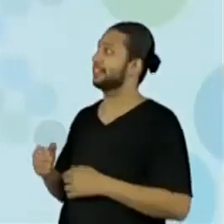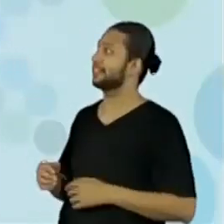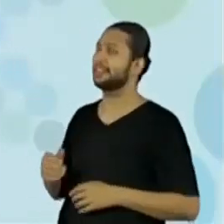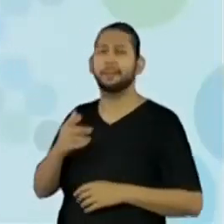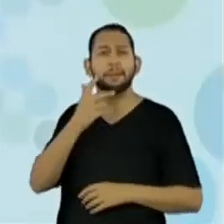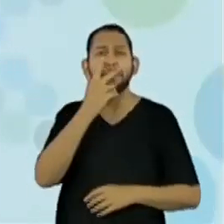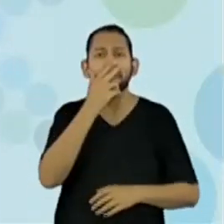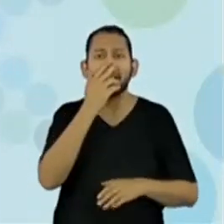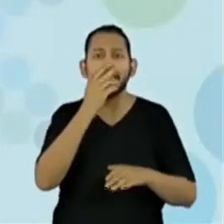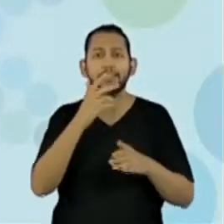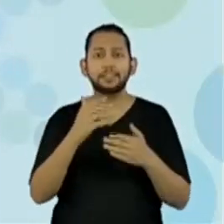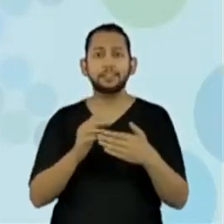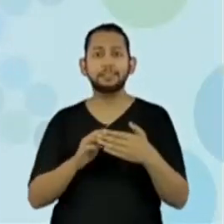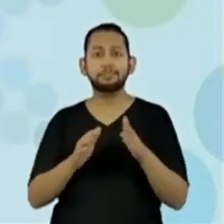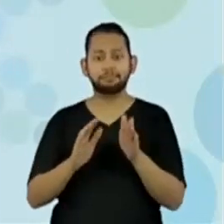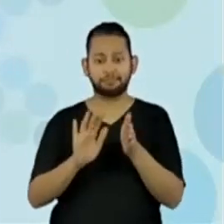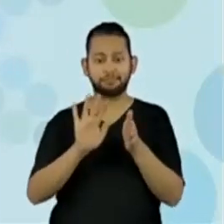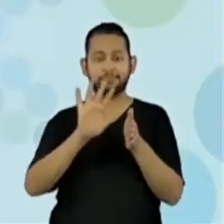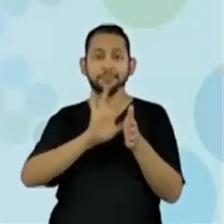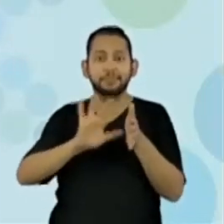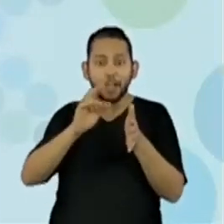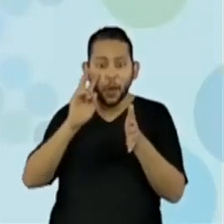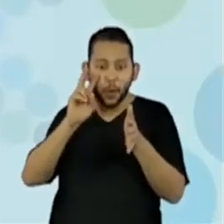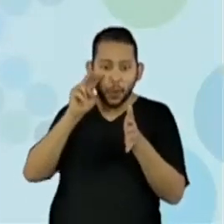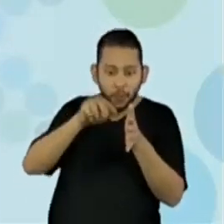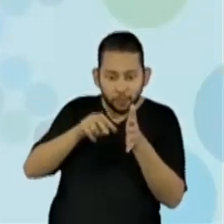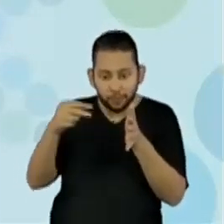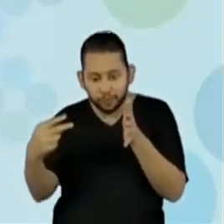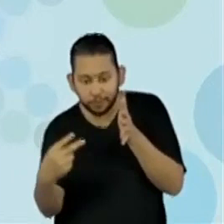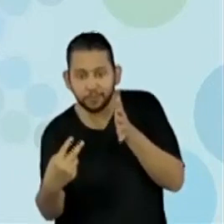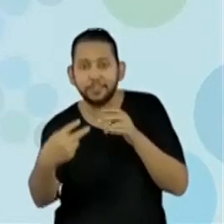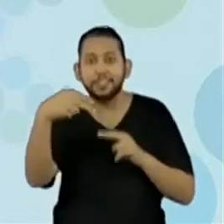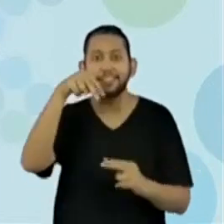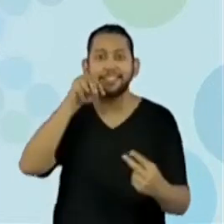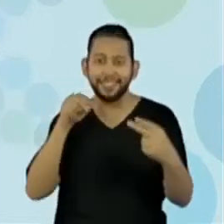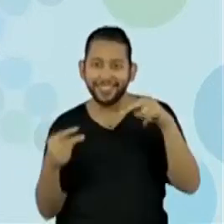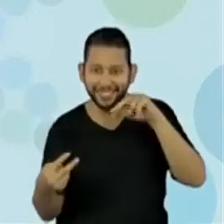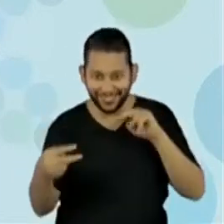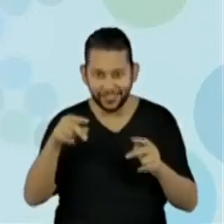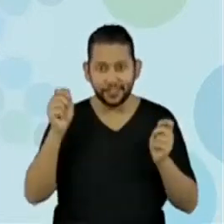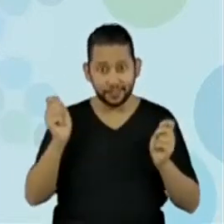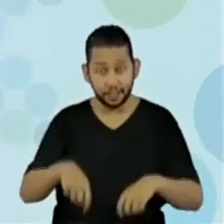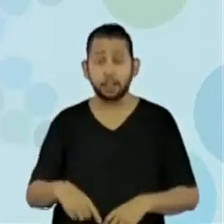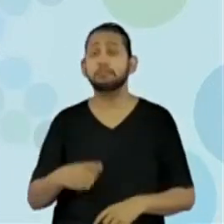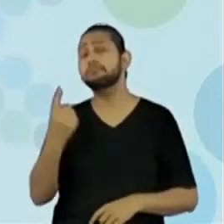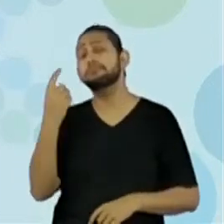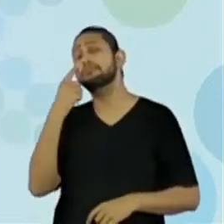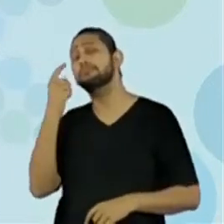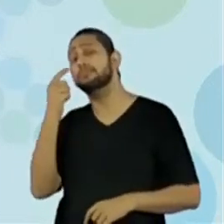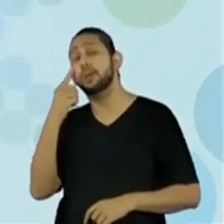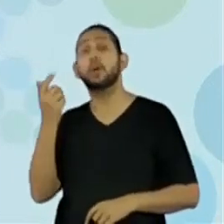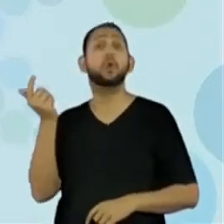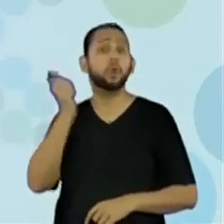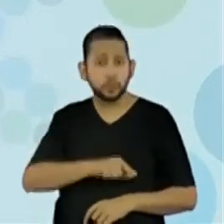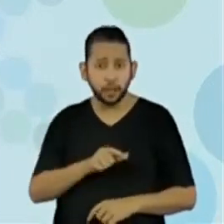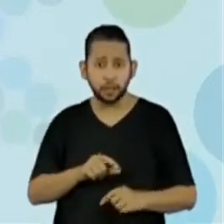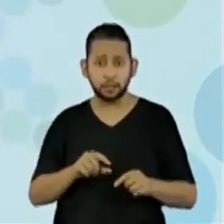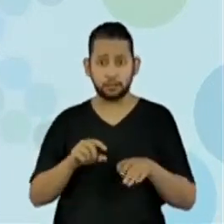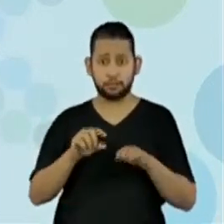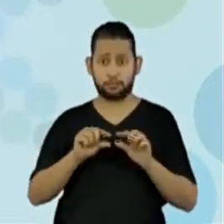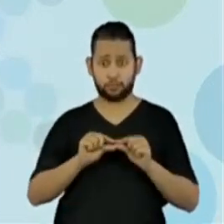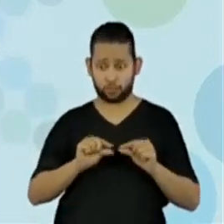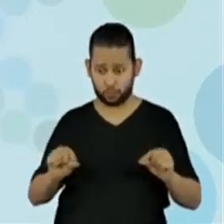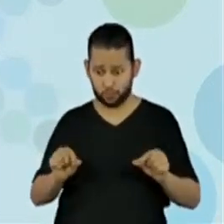está desenhado. Então, o desafio é eu contar as faces, arestas e vértices nessa figura que